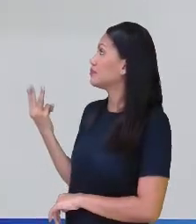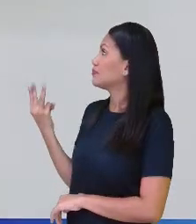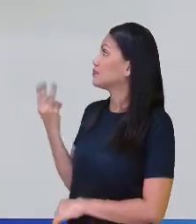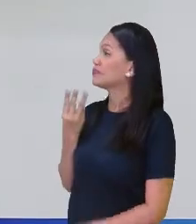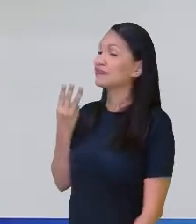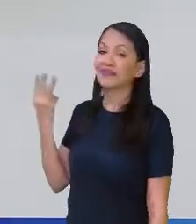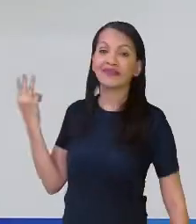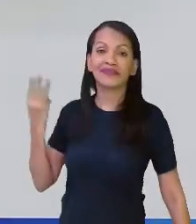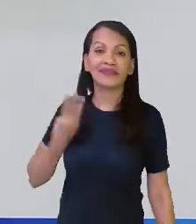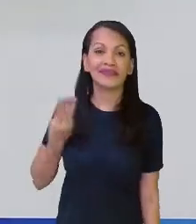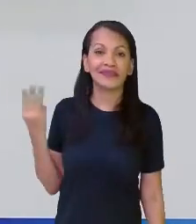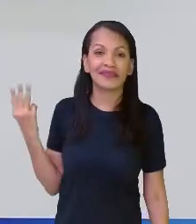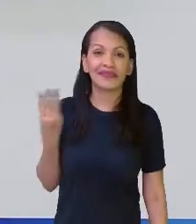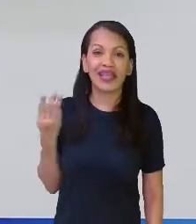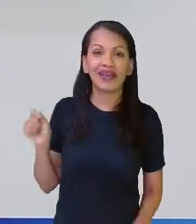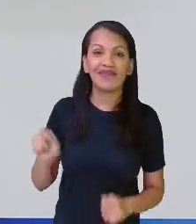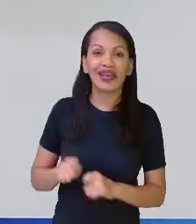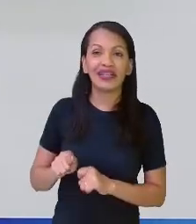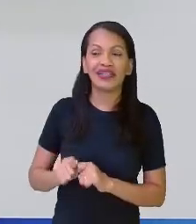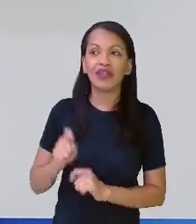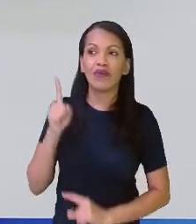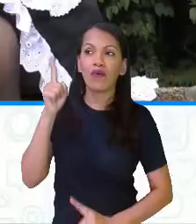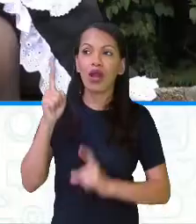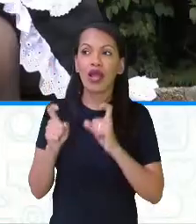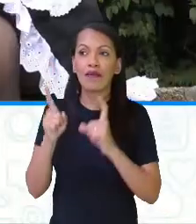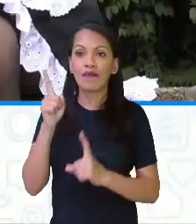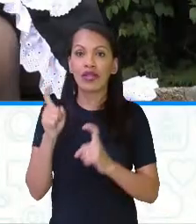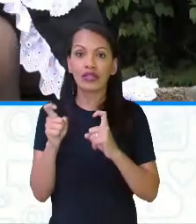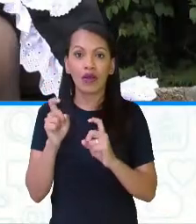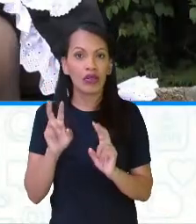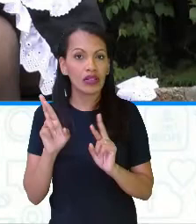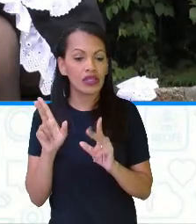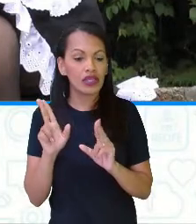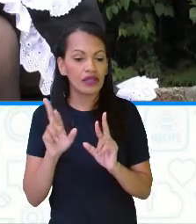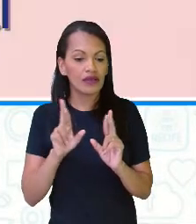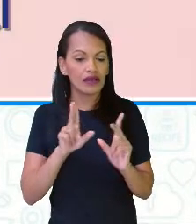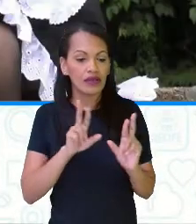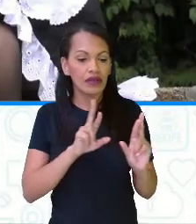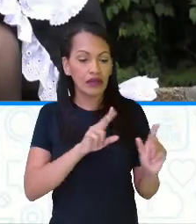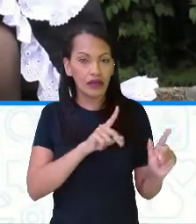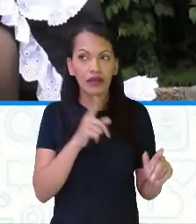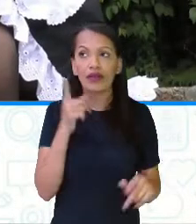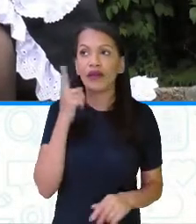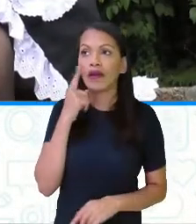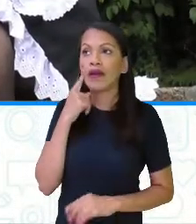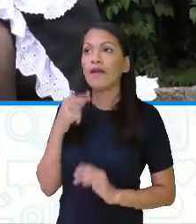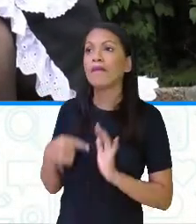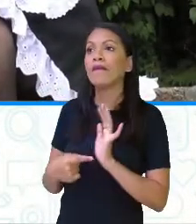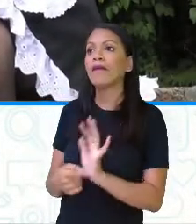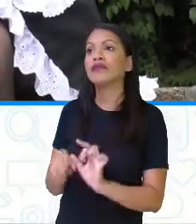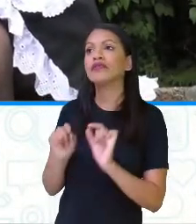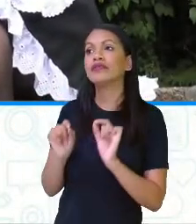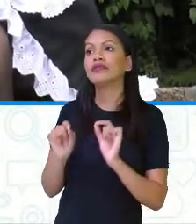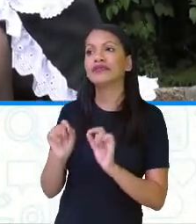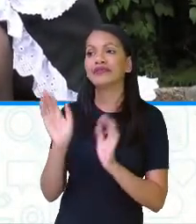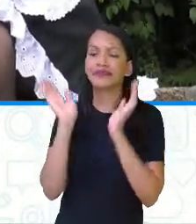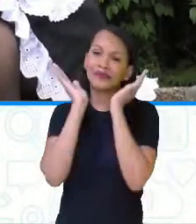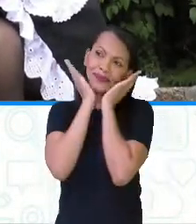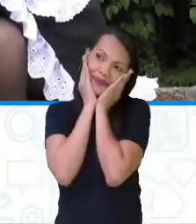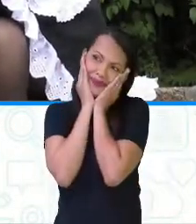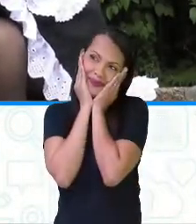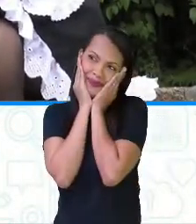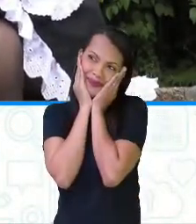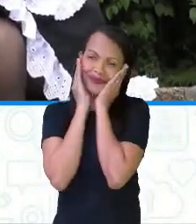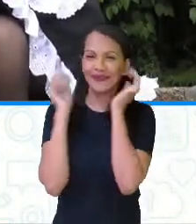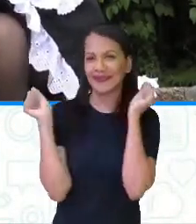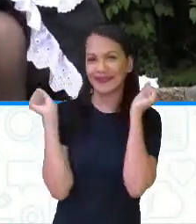um está fazendo uma expressão diferente. Vocês estão vendo? Olha só, eles estão demonstrando aqui, fazendo expressões